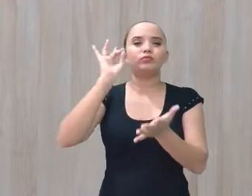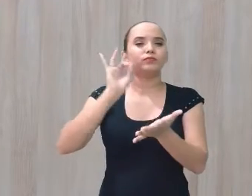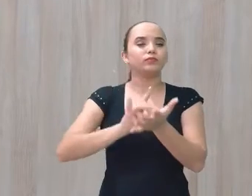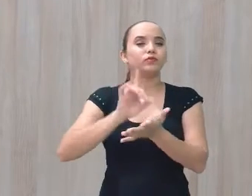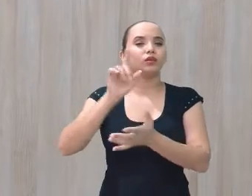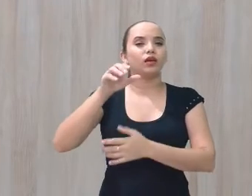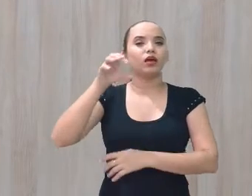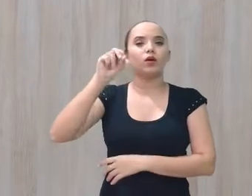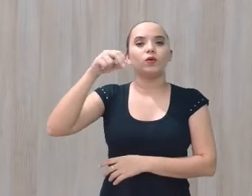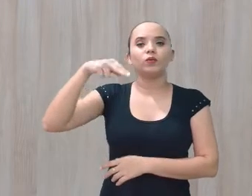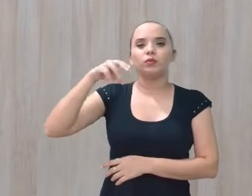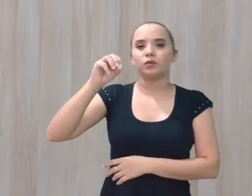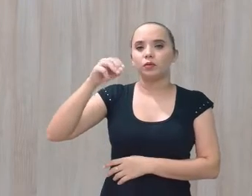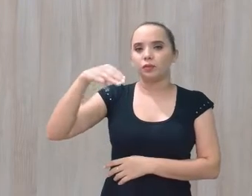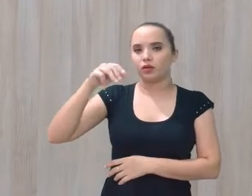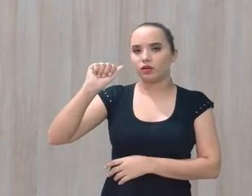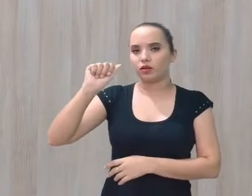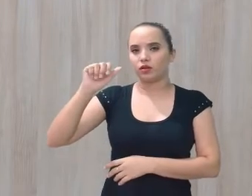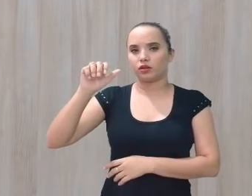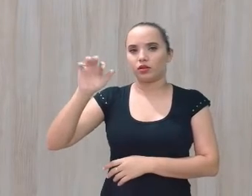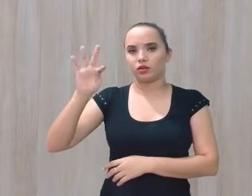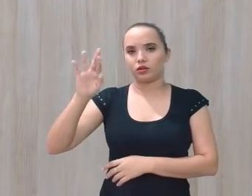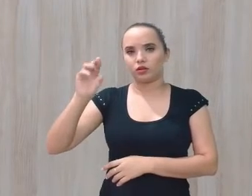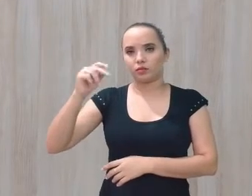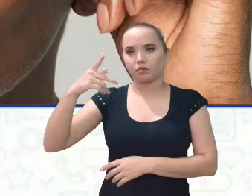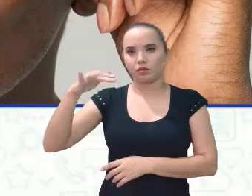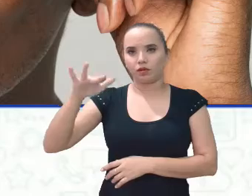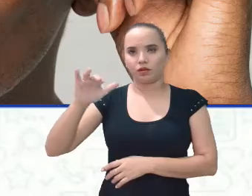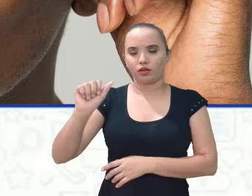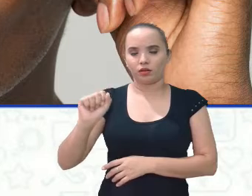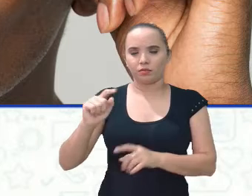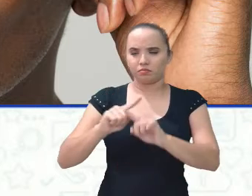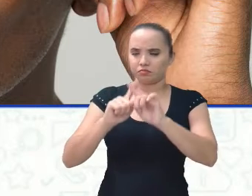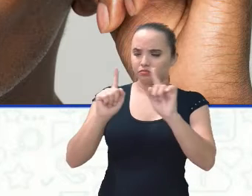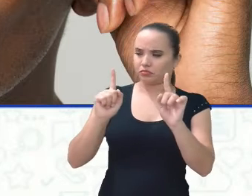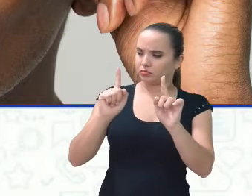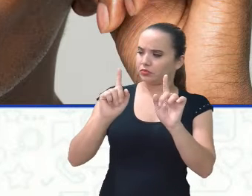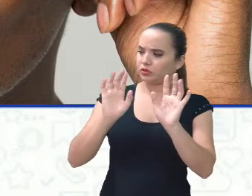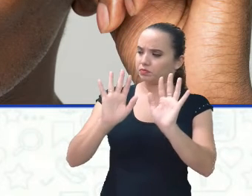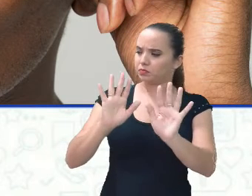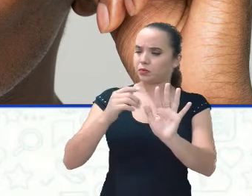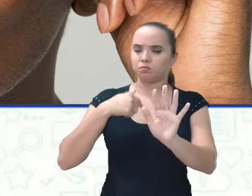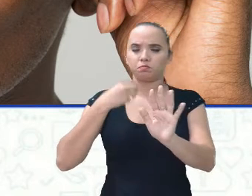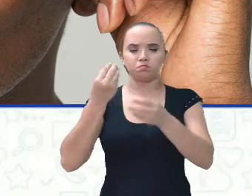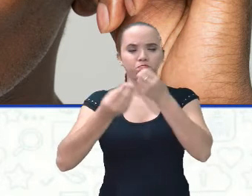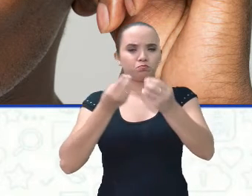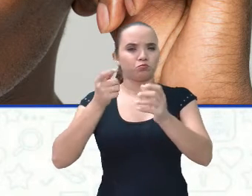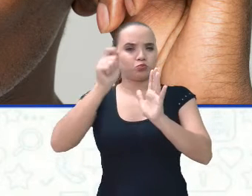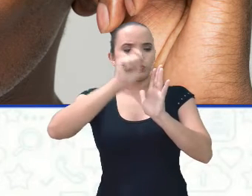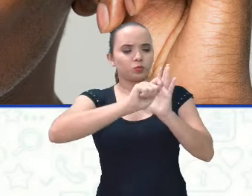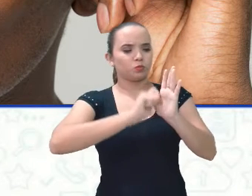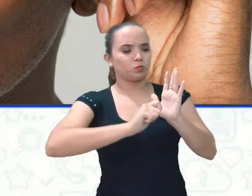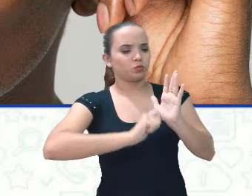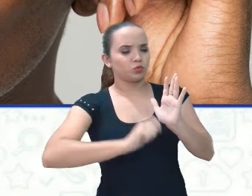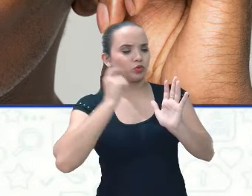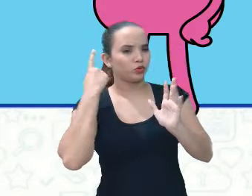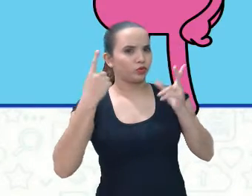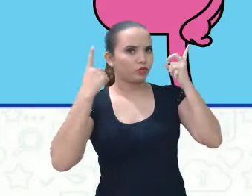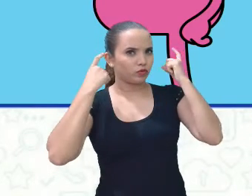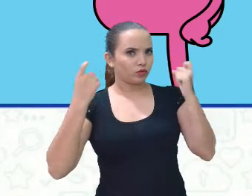é a onomatopeia. Há uma pergunta aí: como podemos escrever os